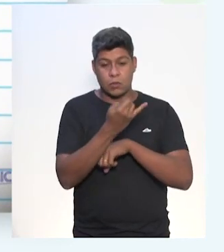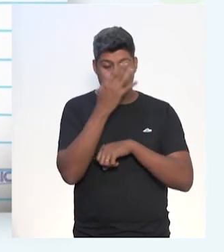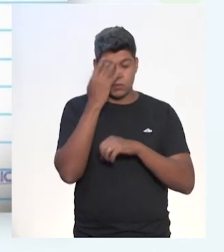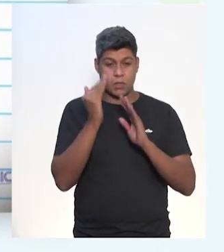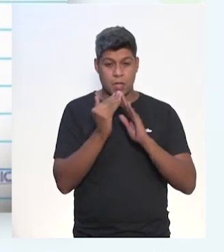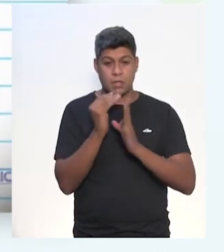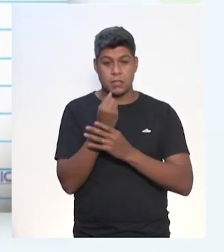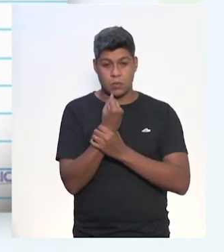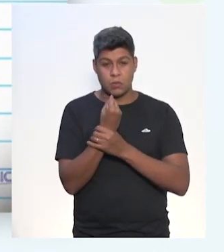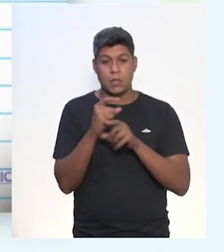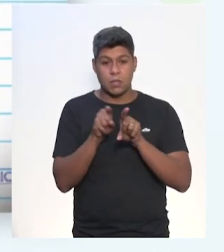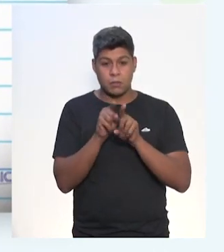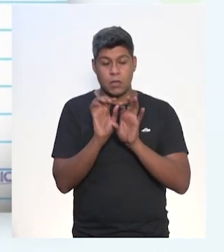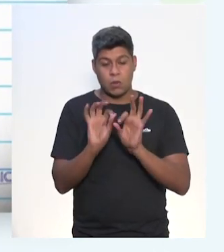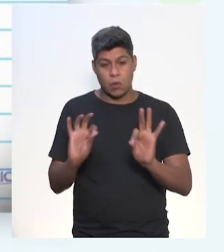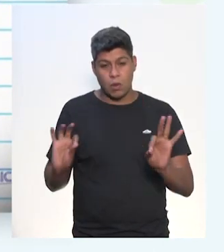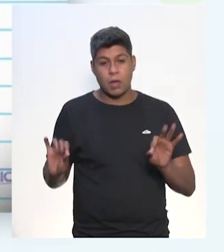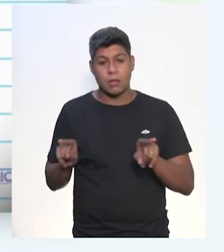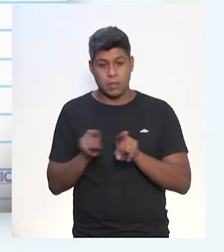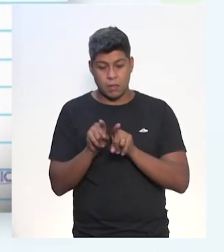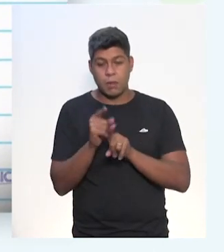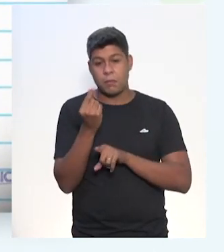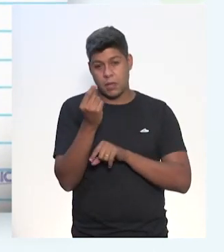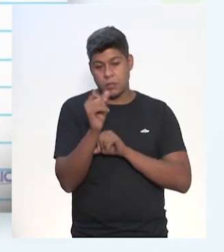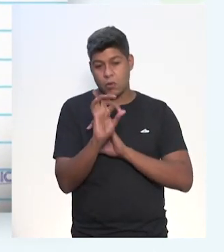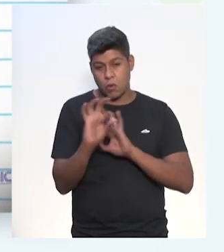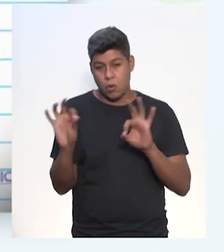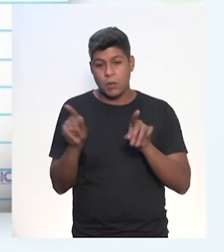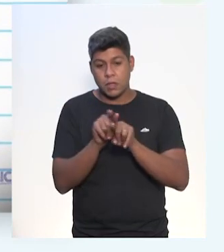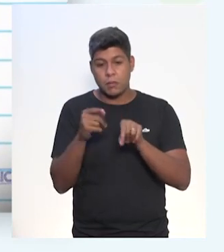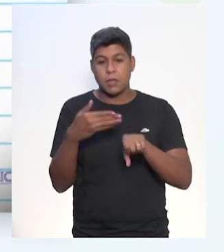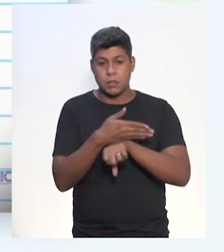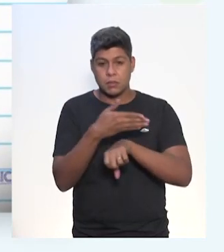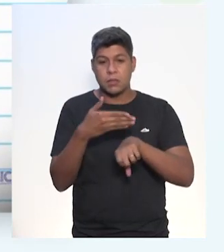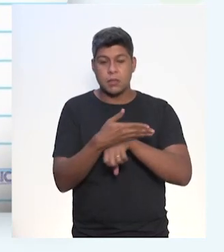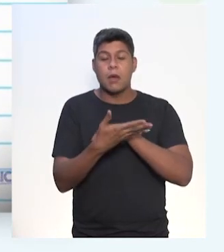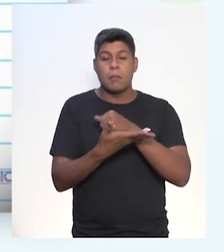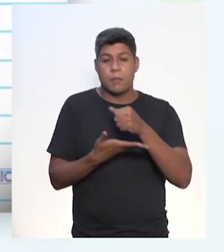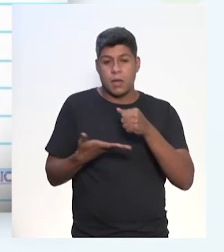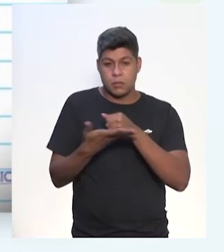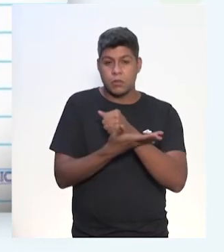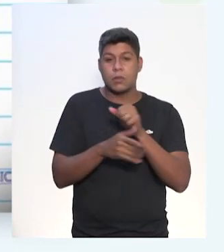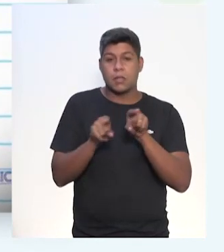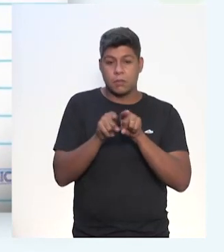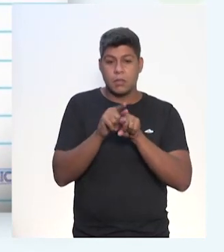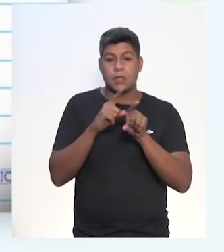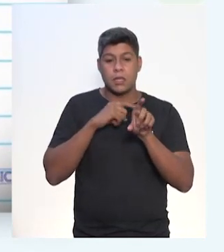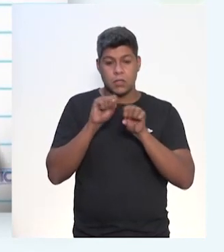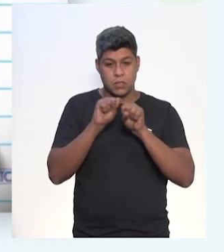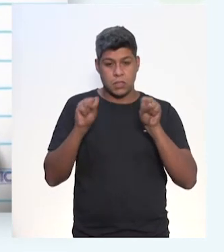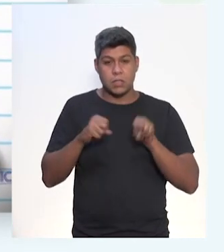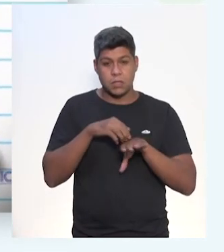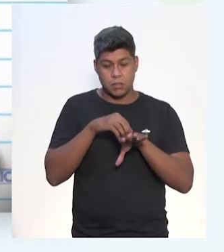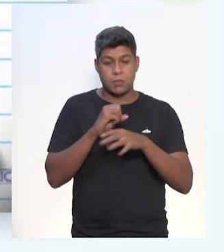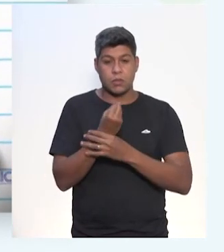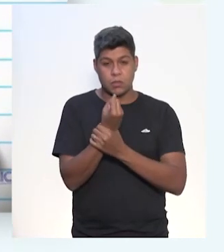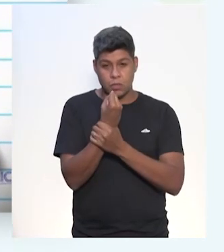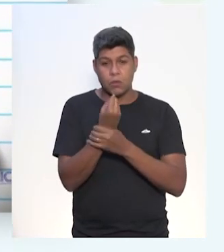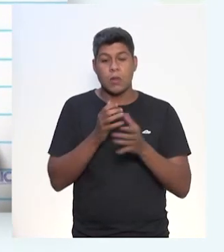habitação segura, adequada e a preço acessível, além de acesso a serviços básicos, e que tenham sistemas de transporte